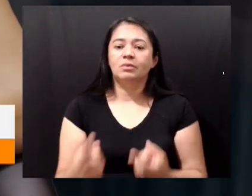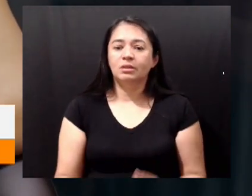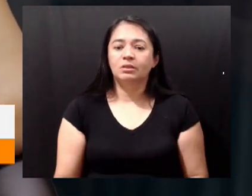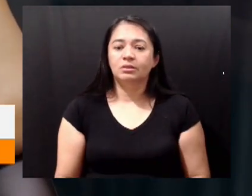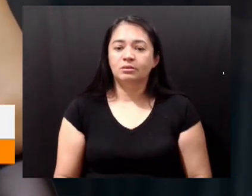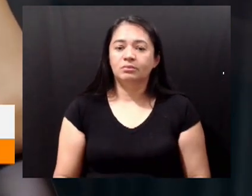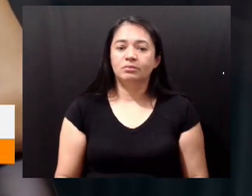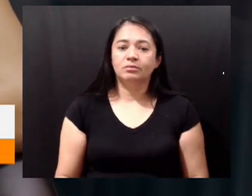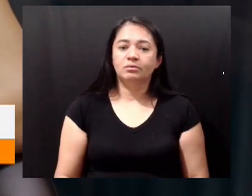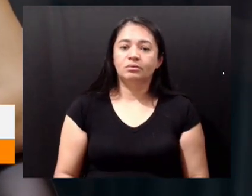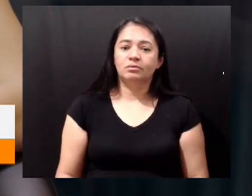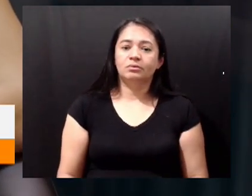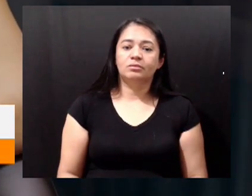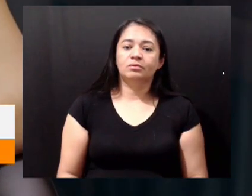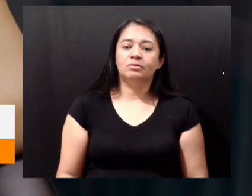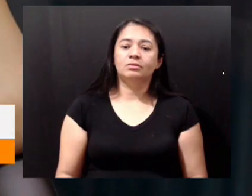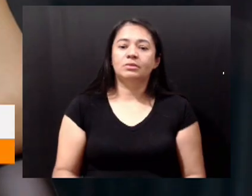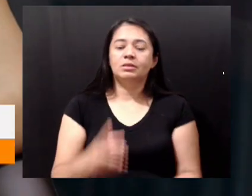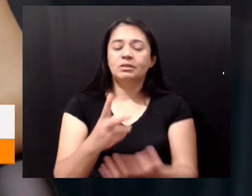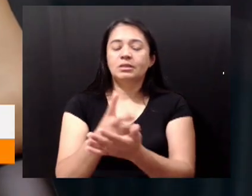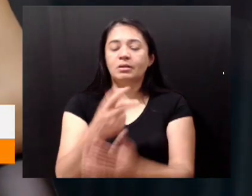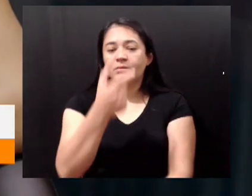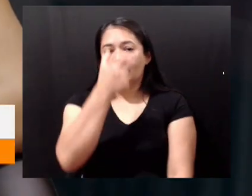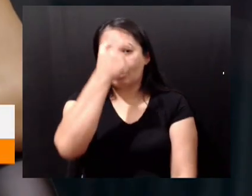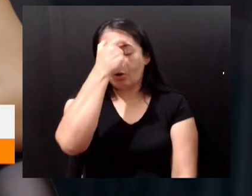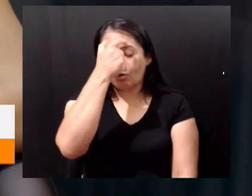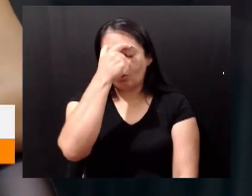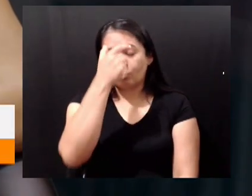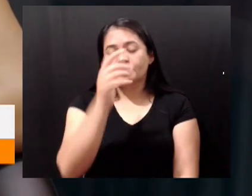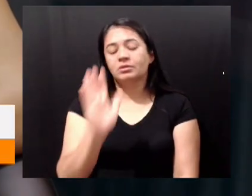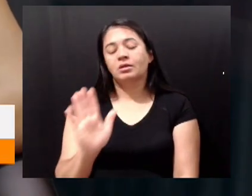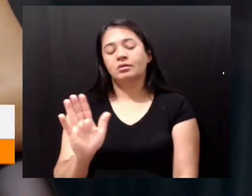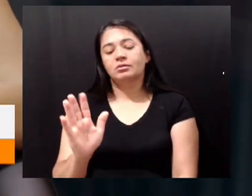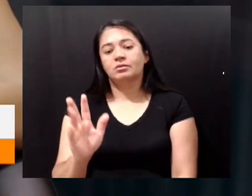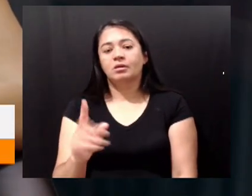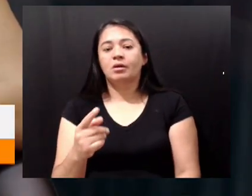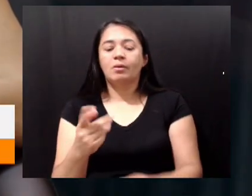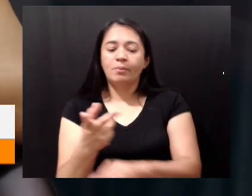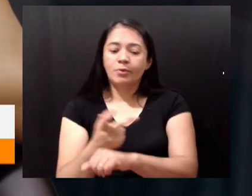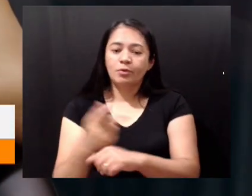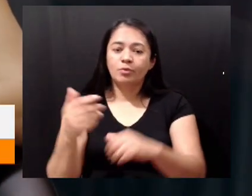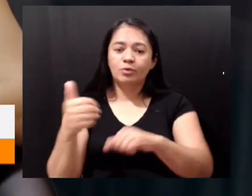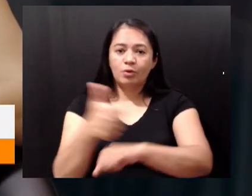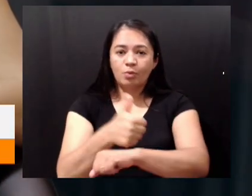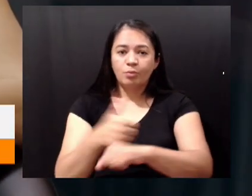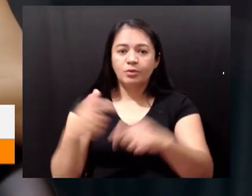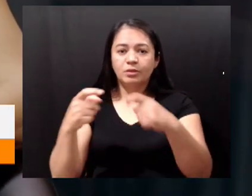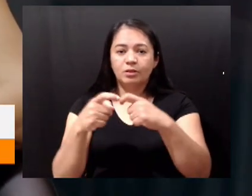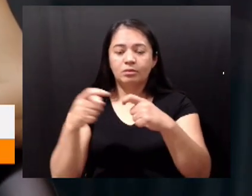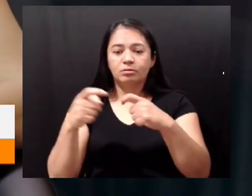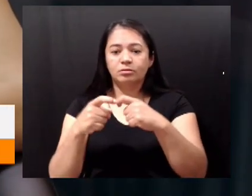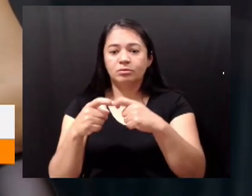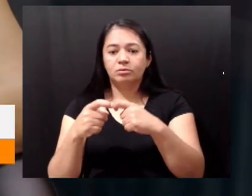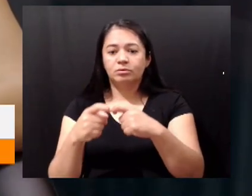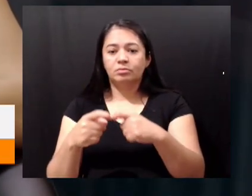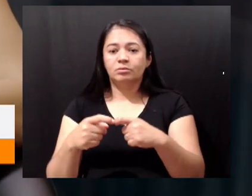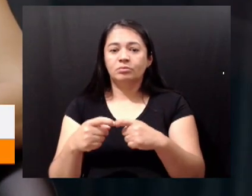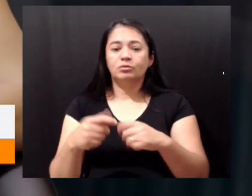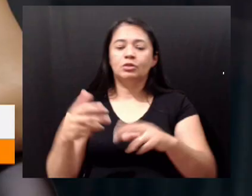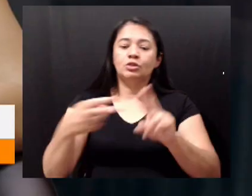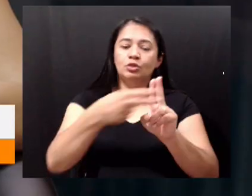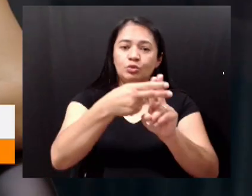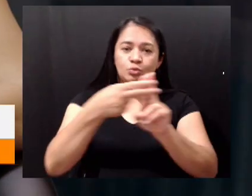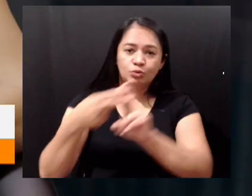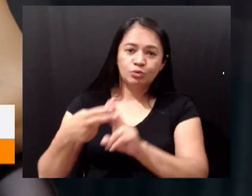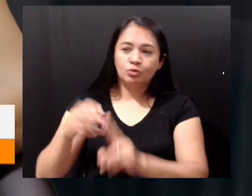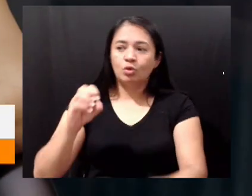a consciência, o bom senso, né, Uhum, procurar um profissional, seja no SUS, numa